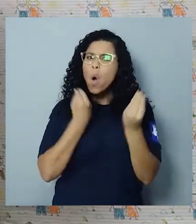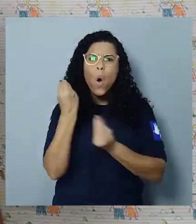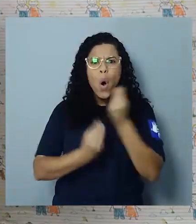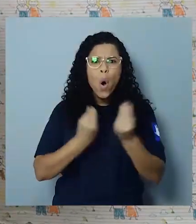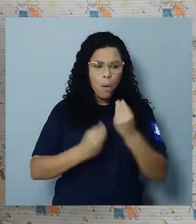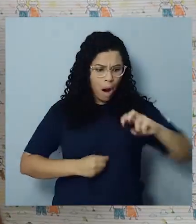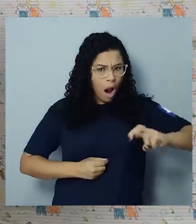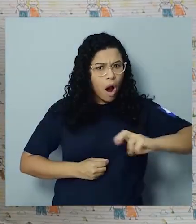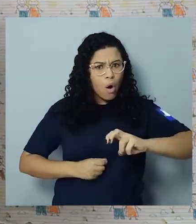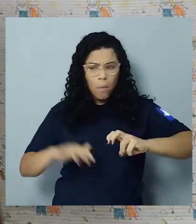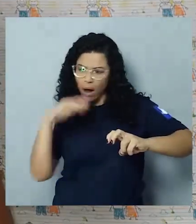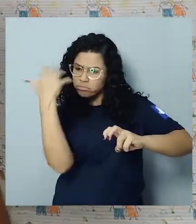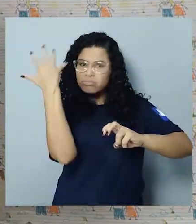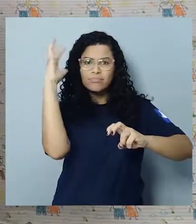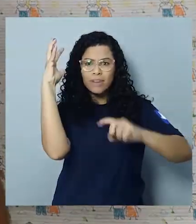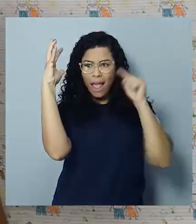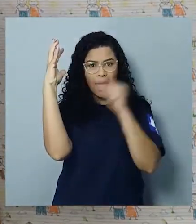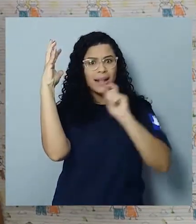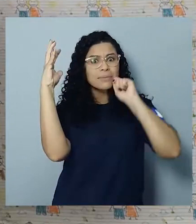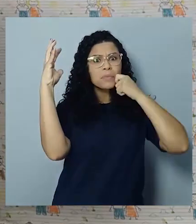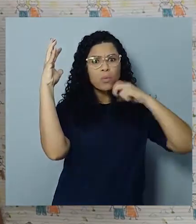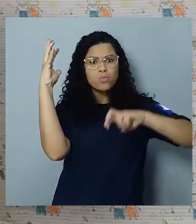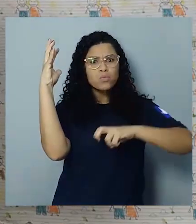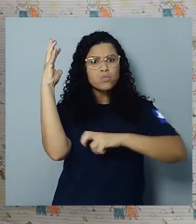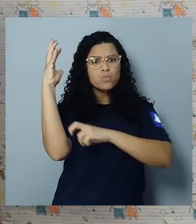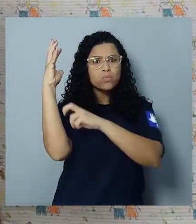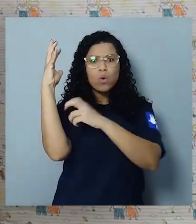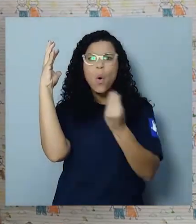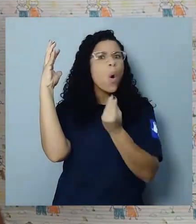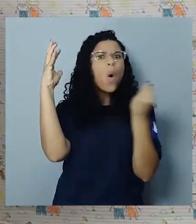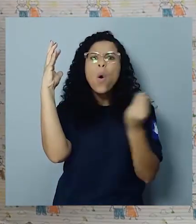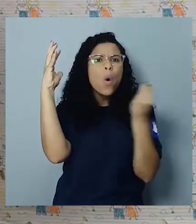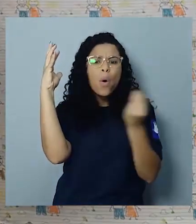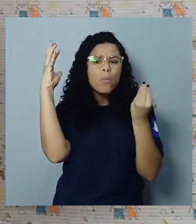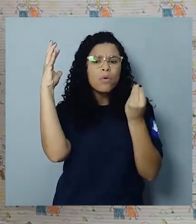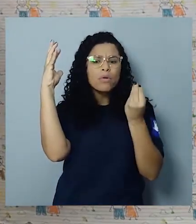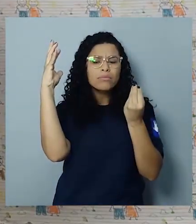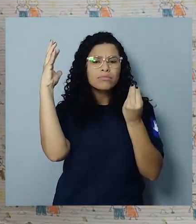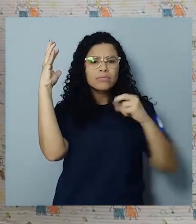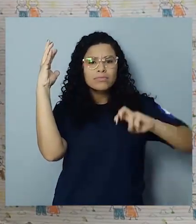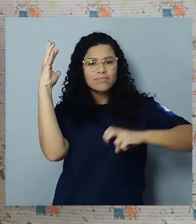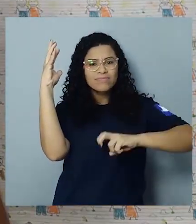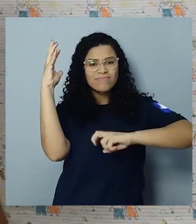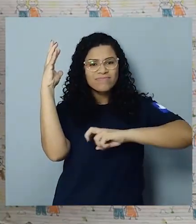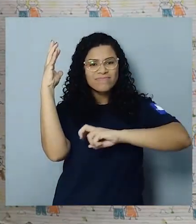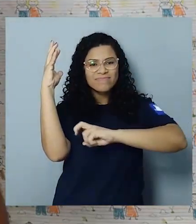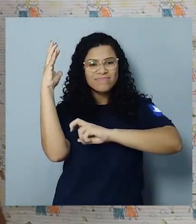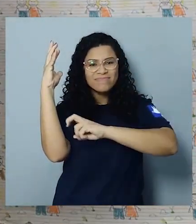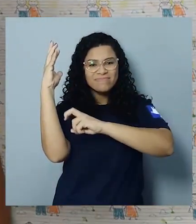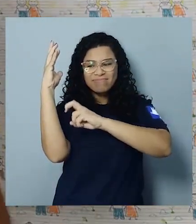forma cobra sobe no pezinho de limão estica encolhe